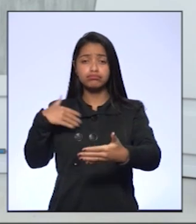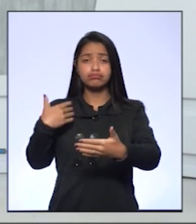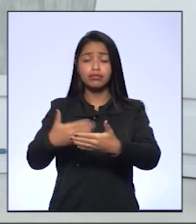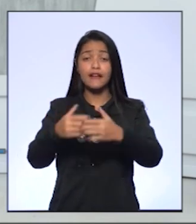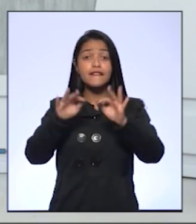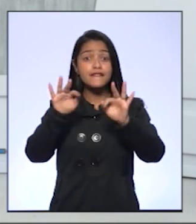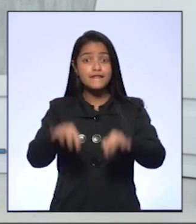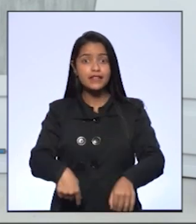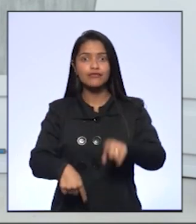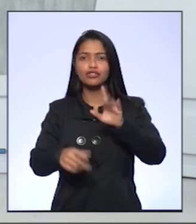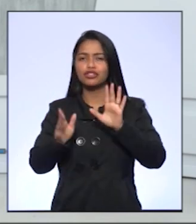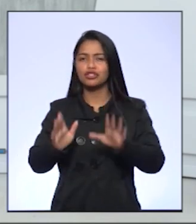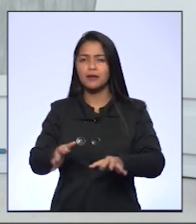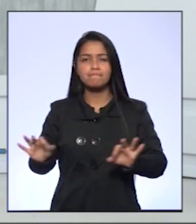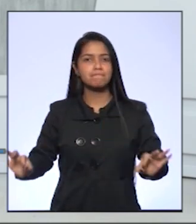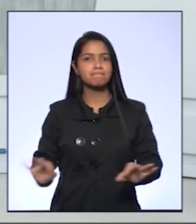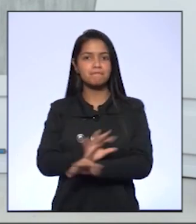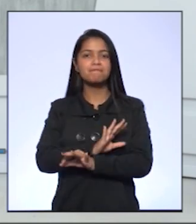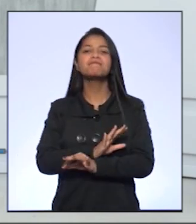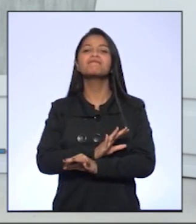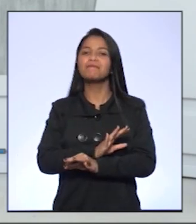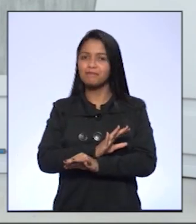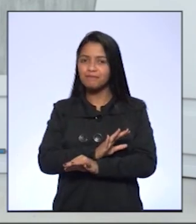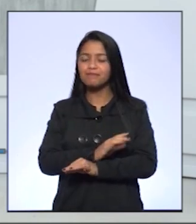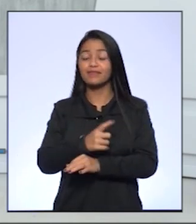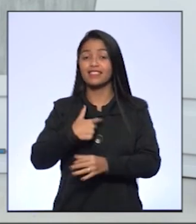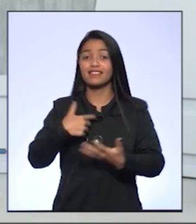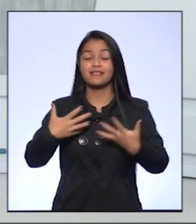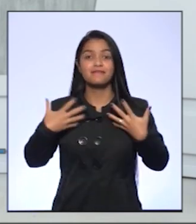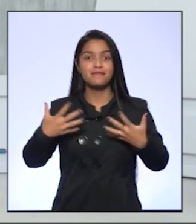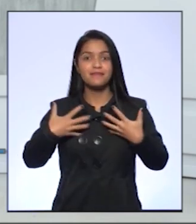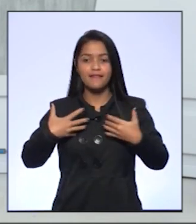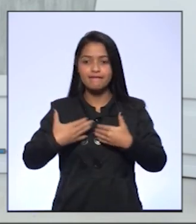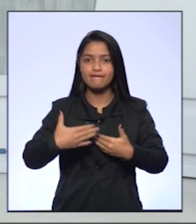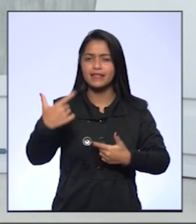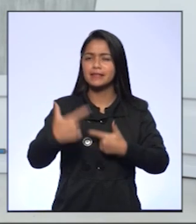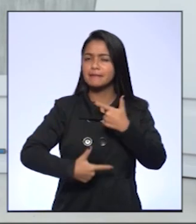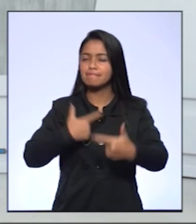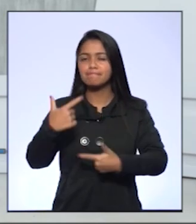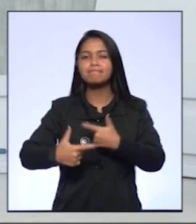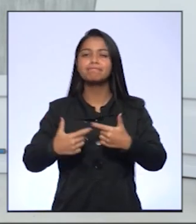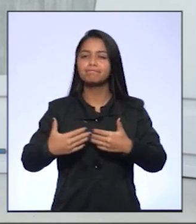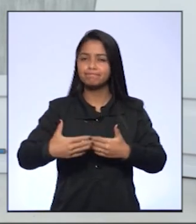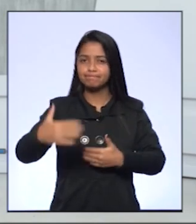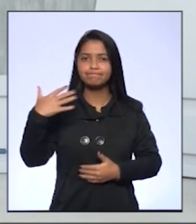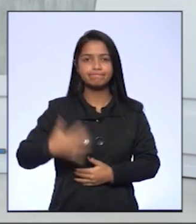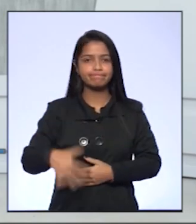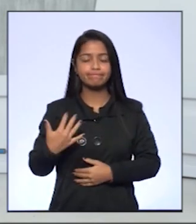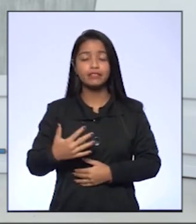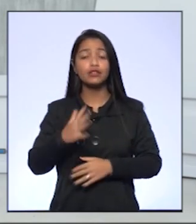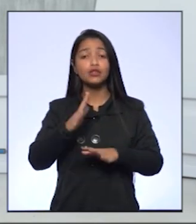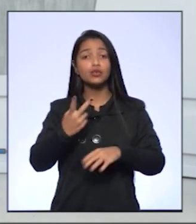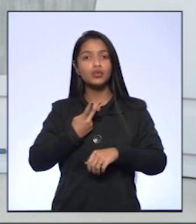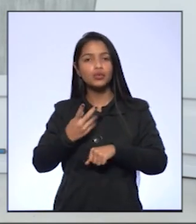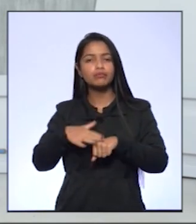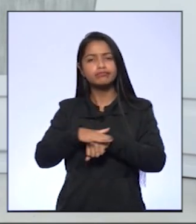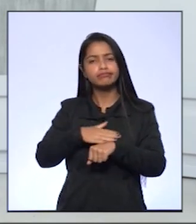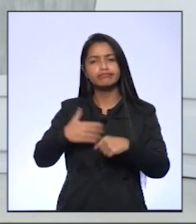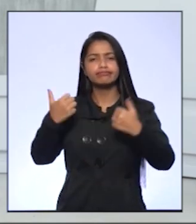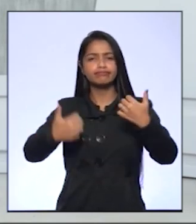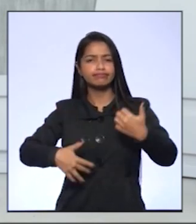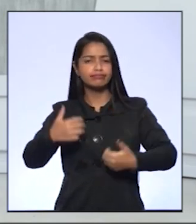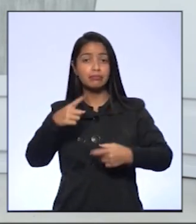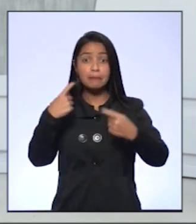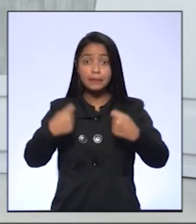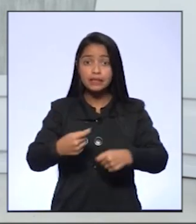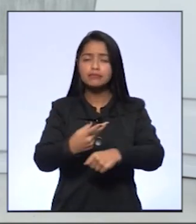história, você vai estar muito treinado. Tô animado que a gente tem um trampo gigante para fazer. A gente vai conversando e você conta comigo pro que der e vier, que